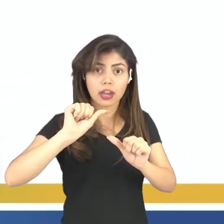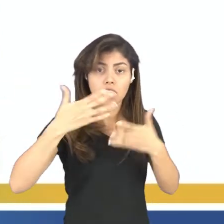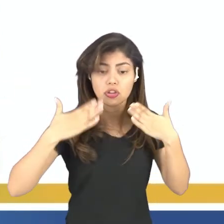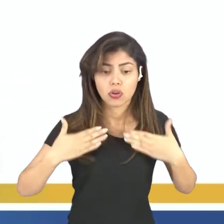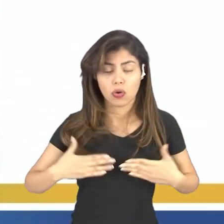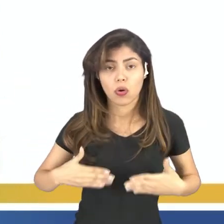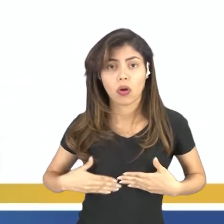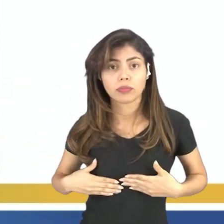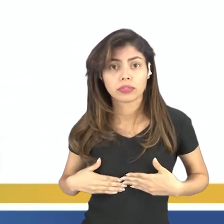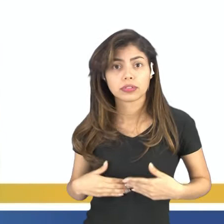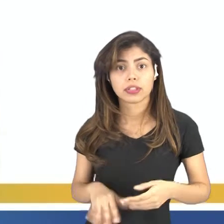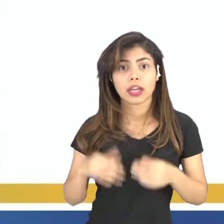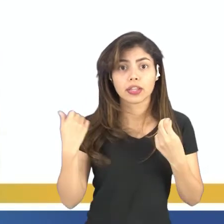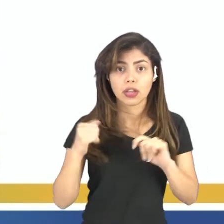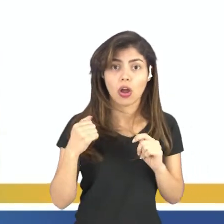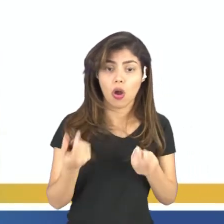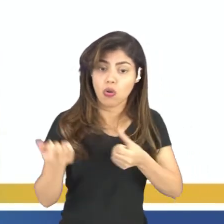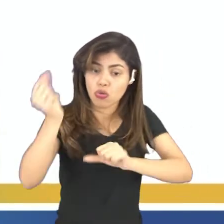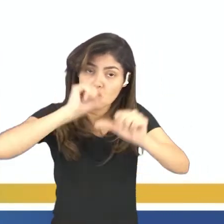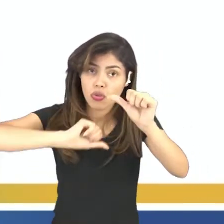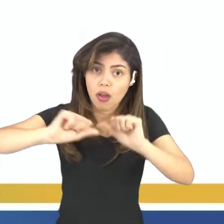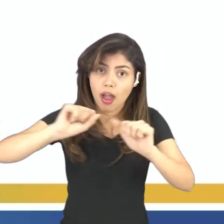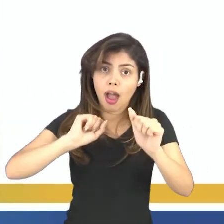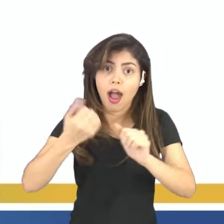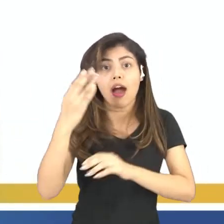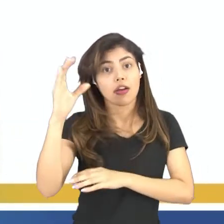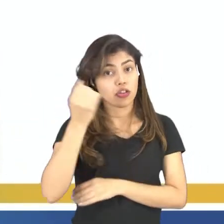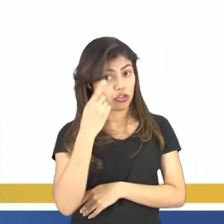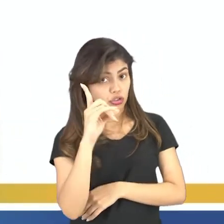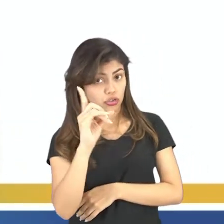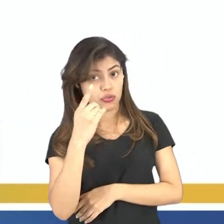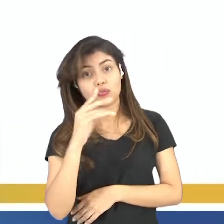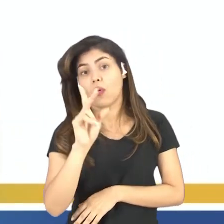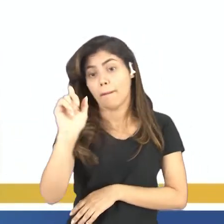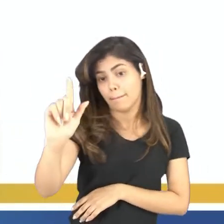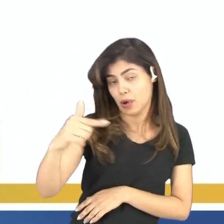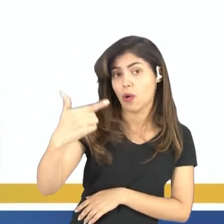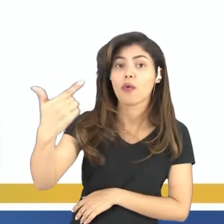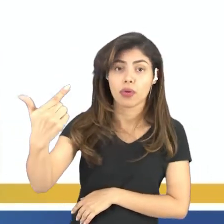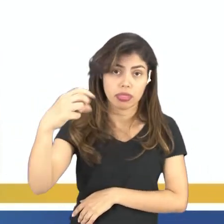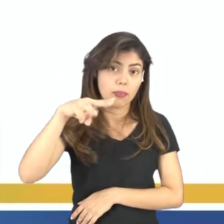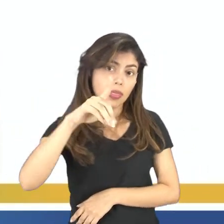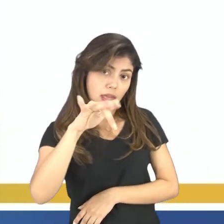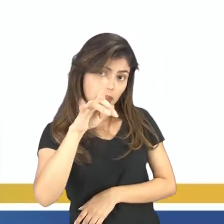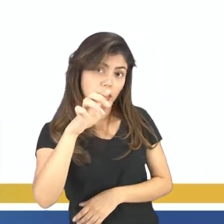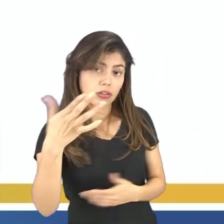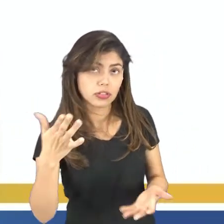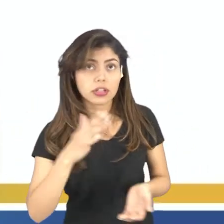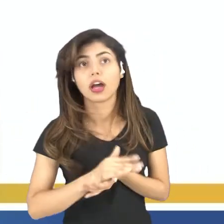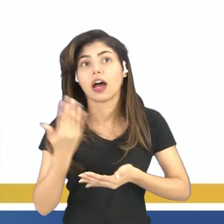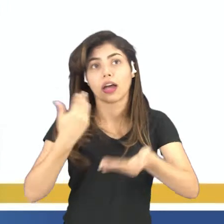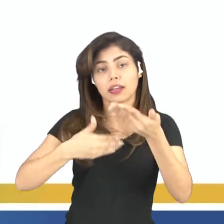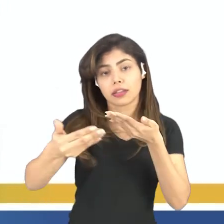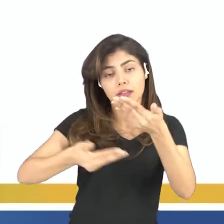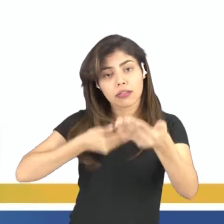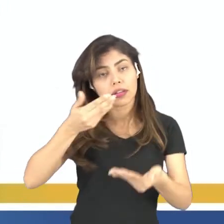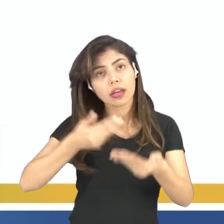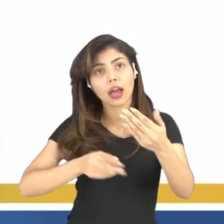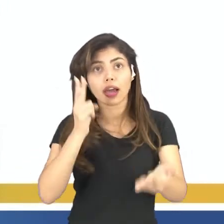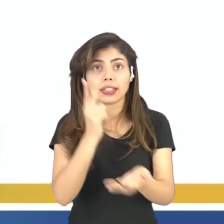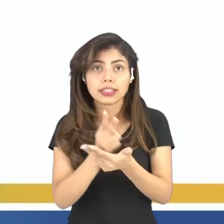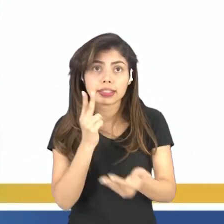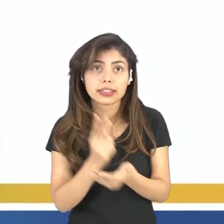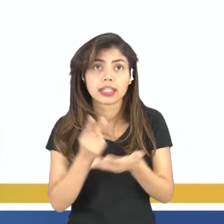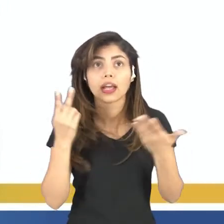toca, manifesta-se sobre diferentes aspectos. A energia transfere-se entre corpos, então eu faço a conversão